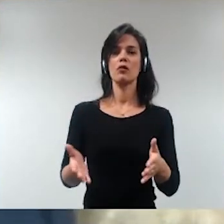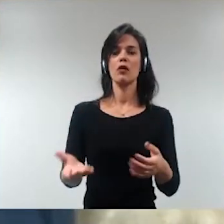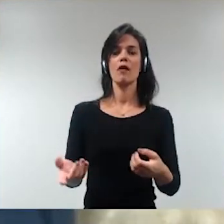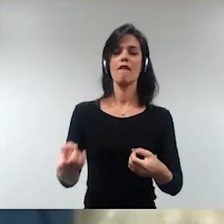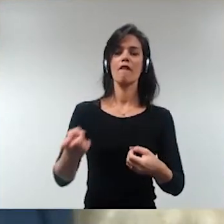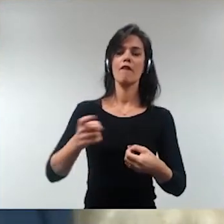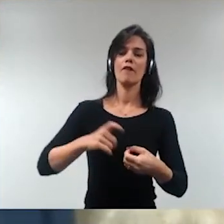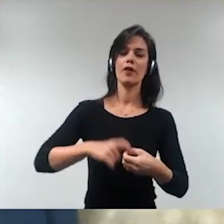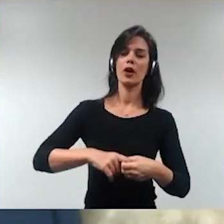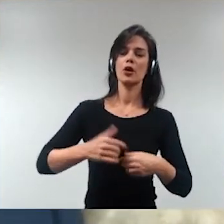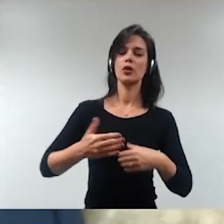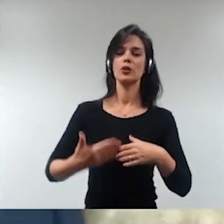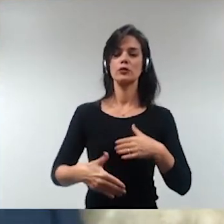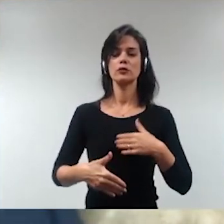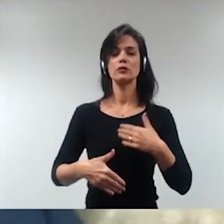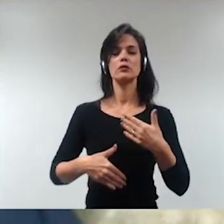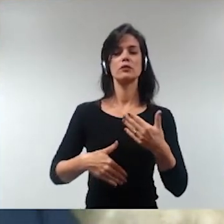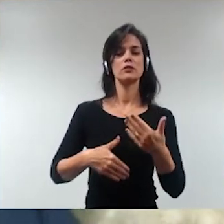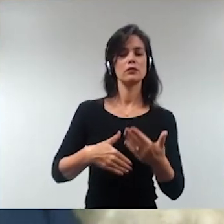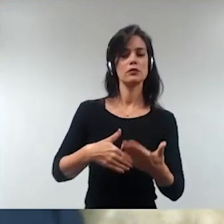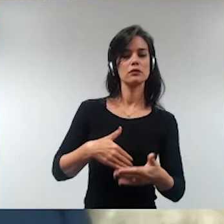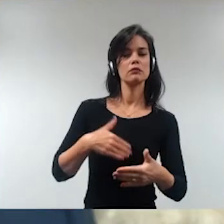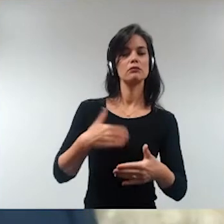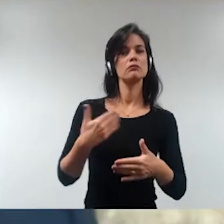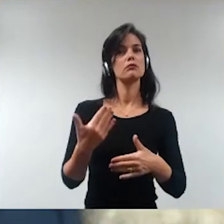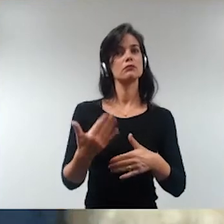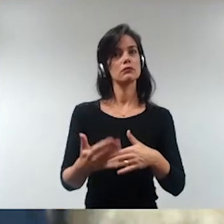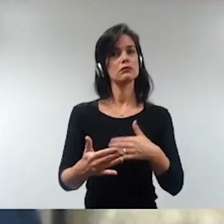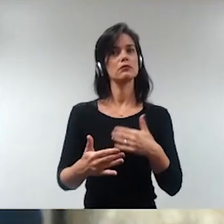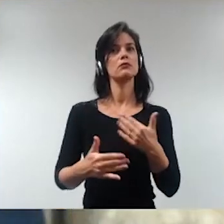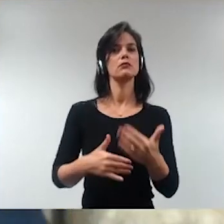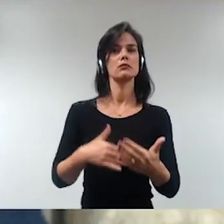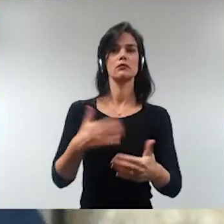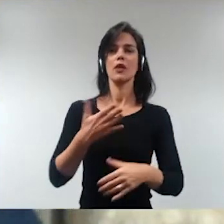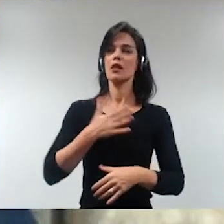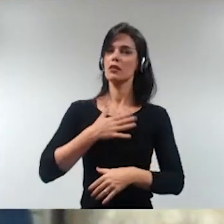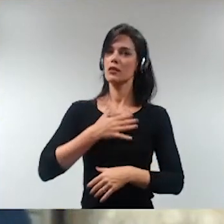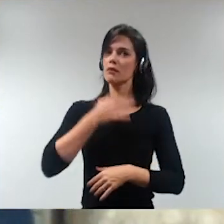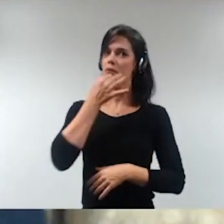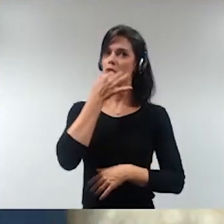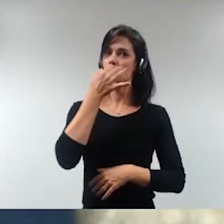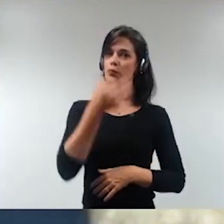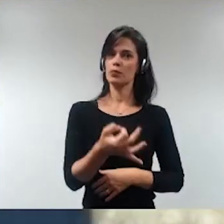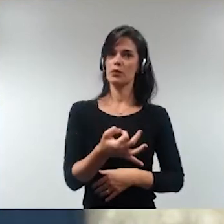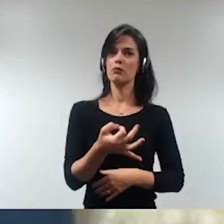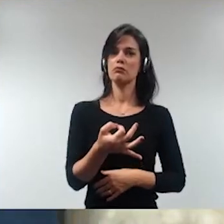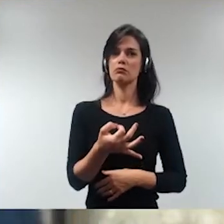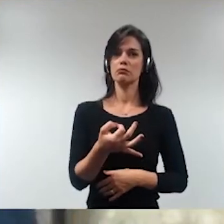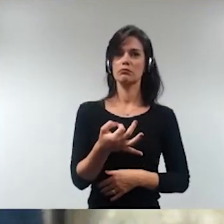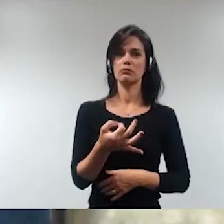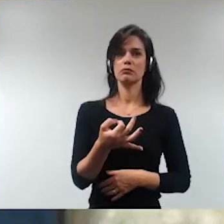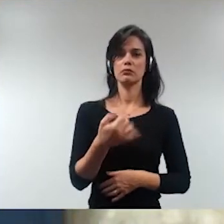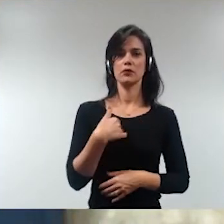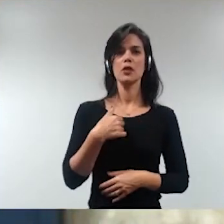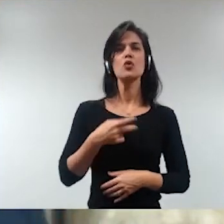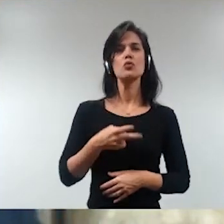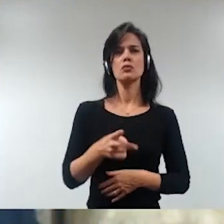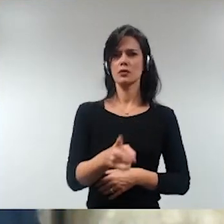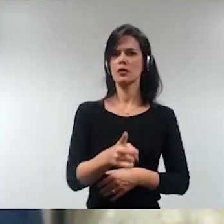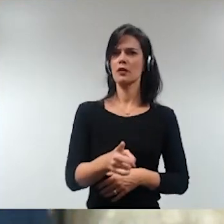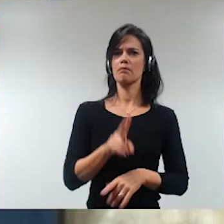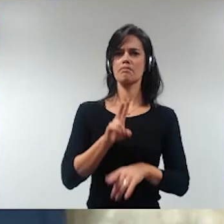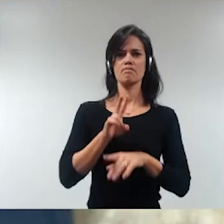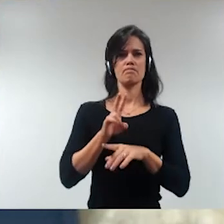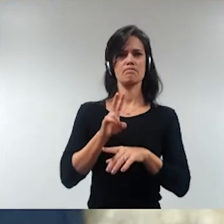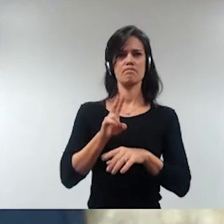um retorno aos poucos. E aí, na minha opinião, uma opinião que eu sempre